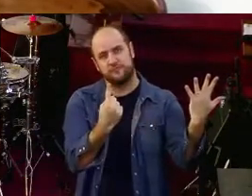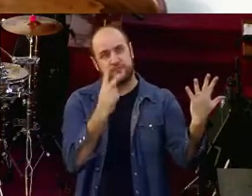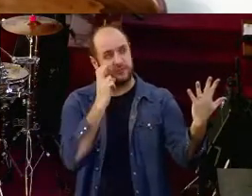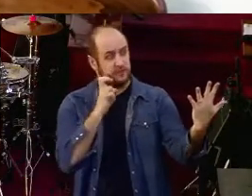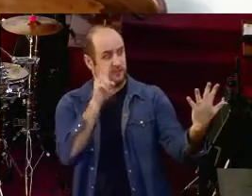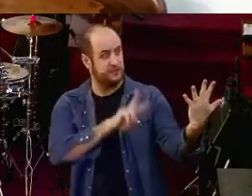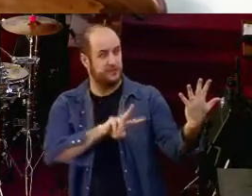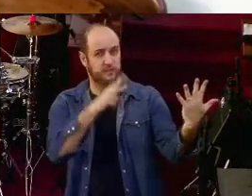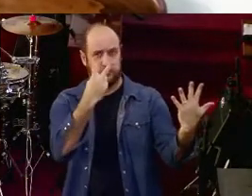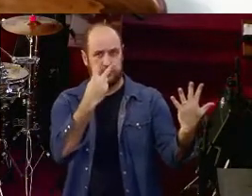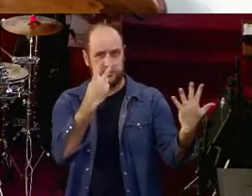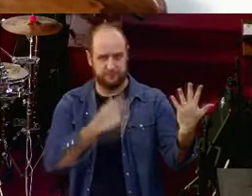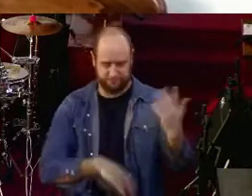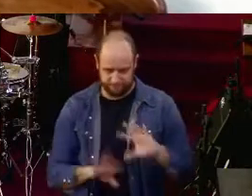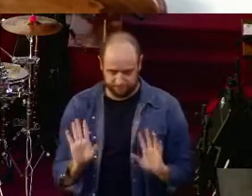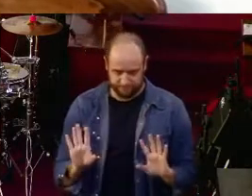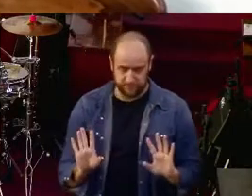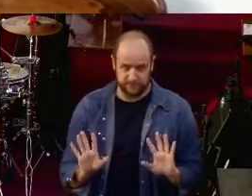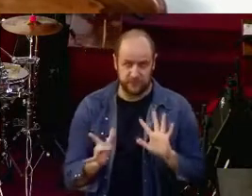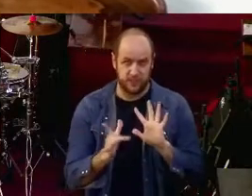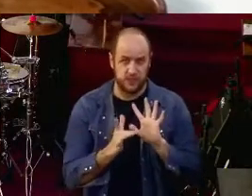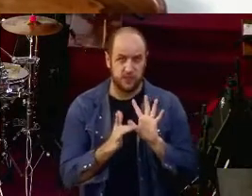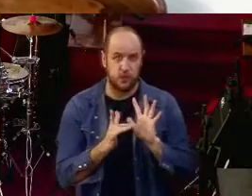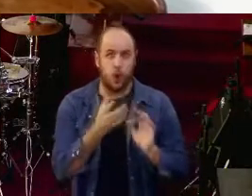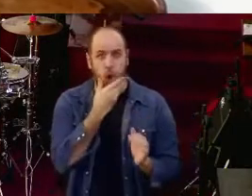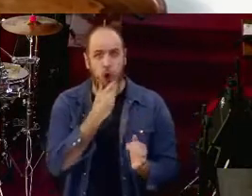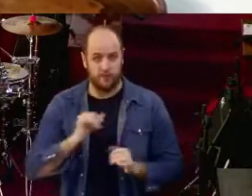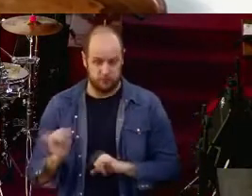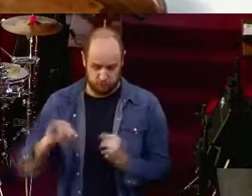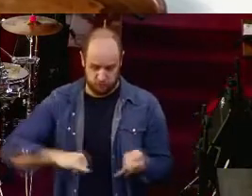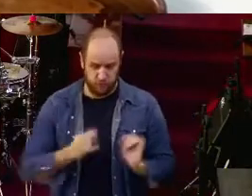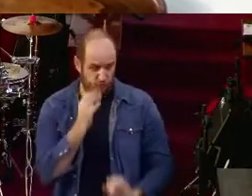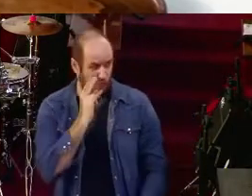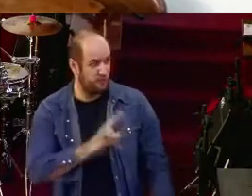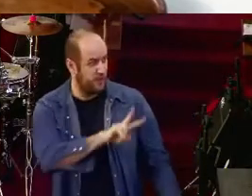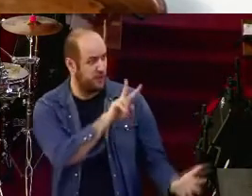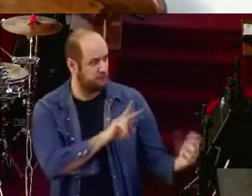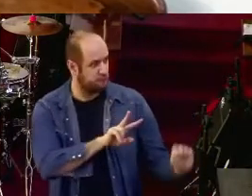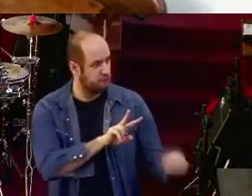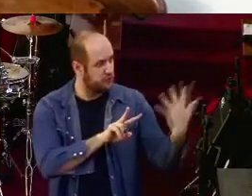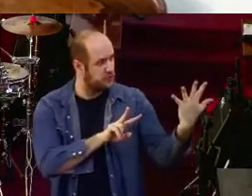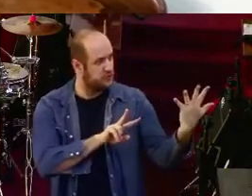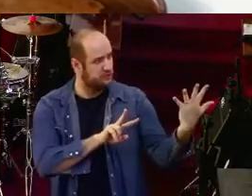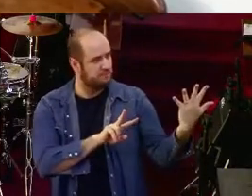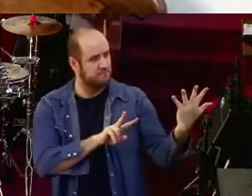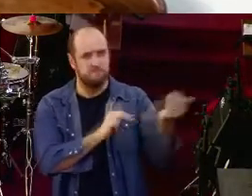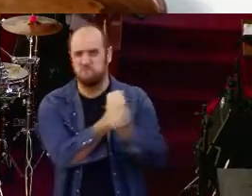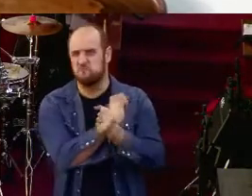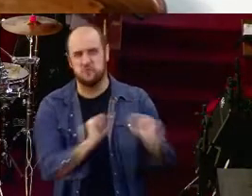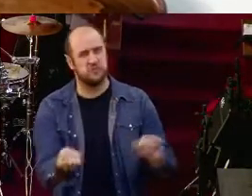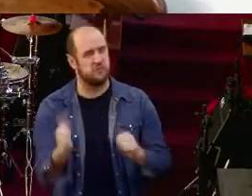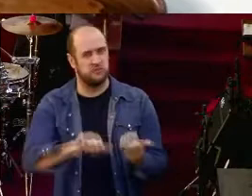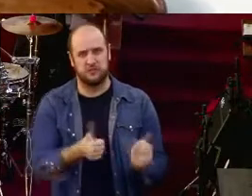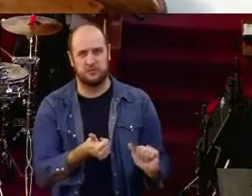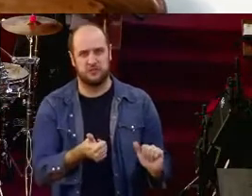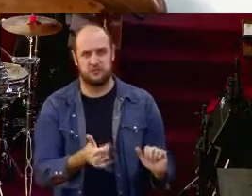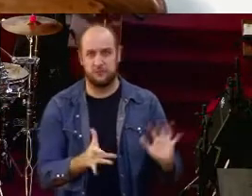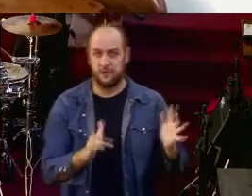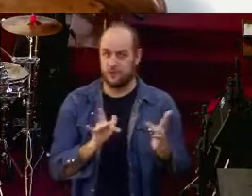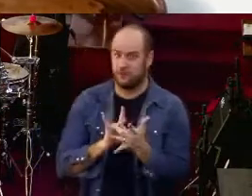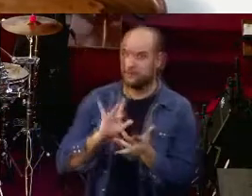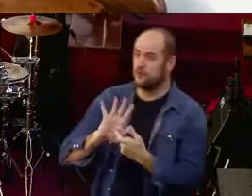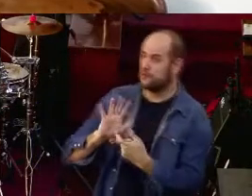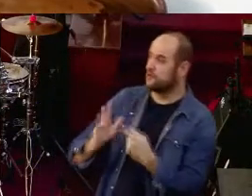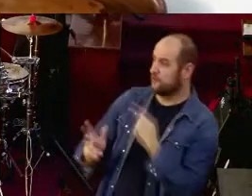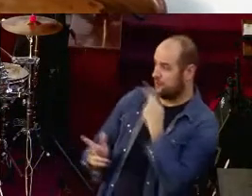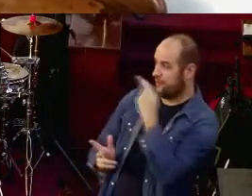Jesus ser batizado. A de Jesus é que era necessário ser batizado. João dizia, o Filho de Deus sem pecado